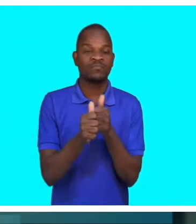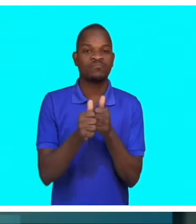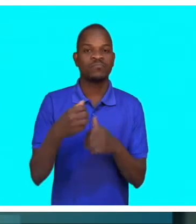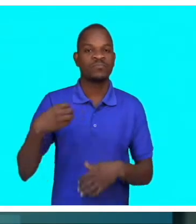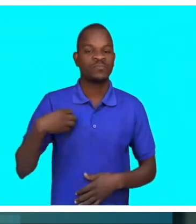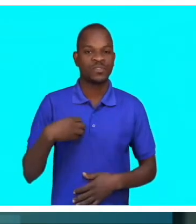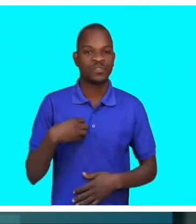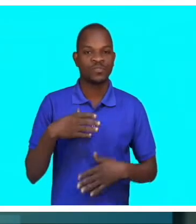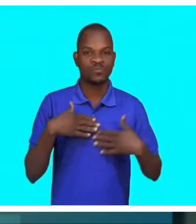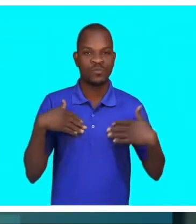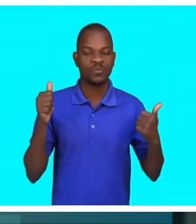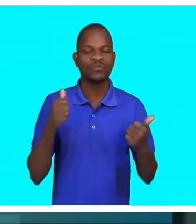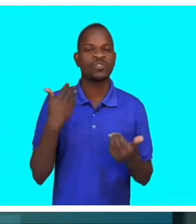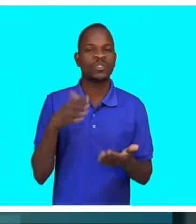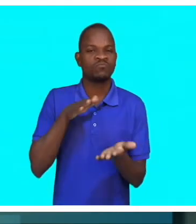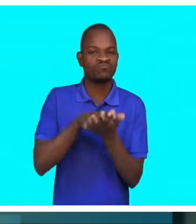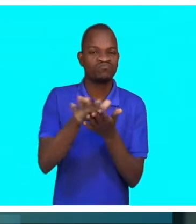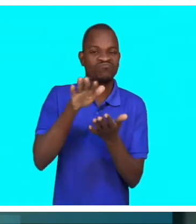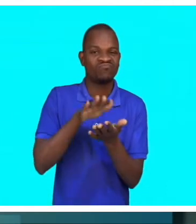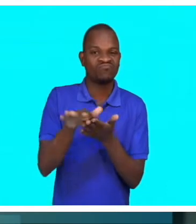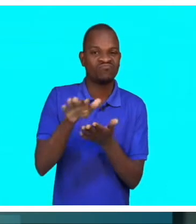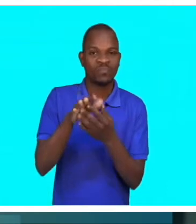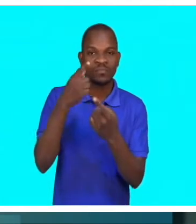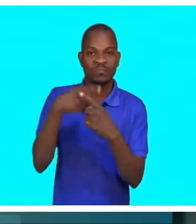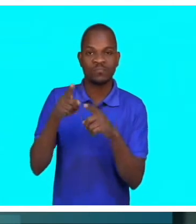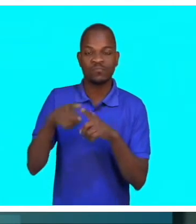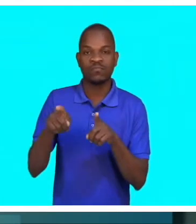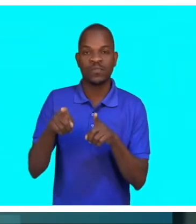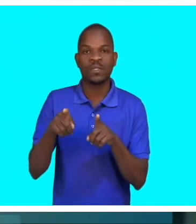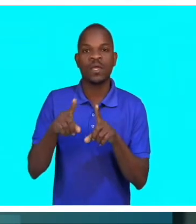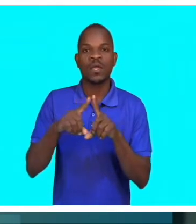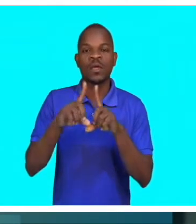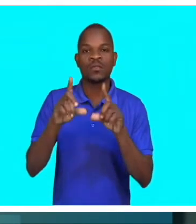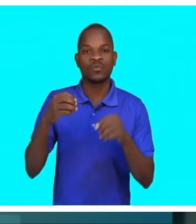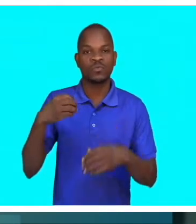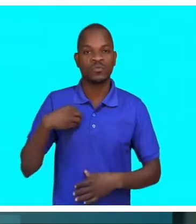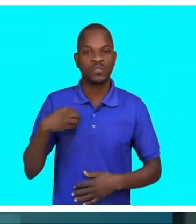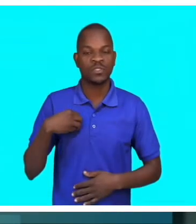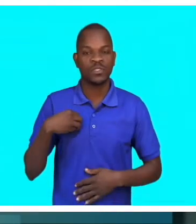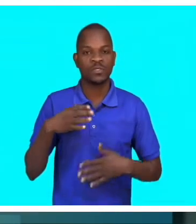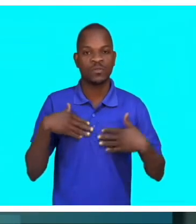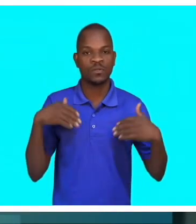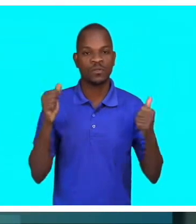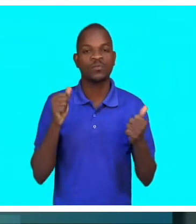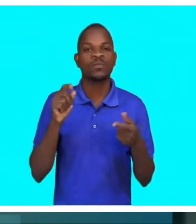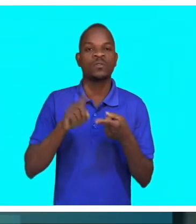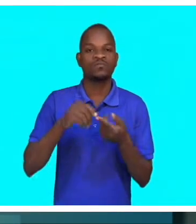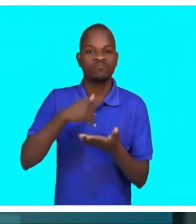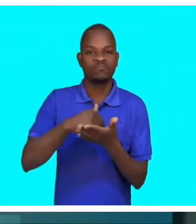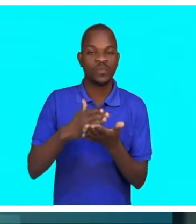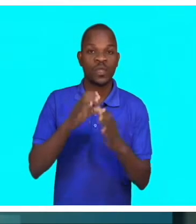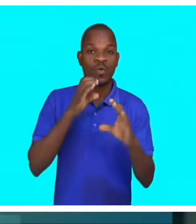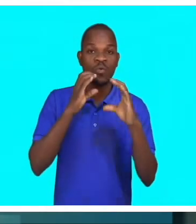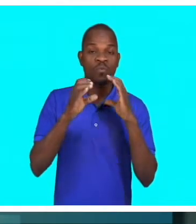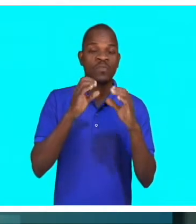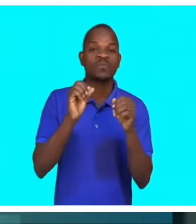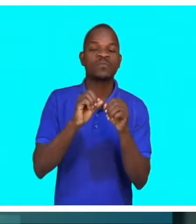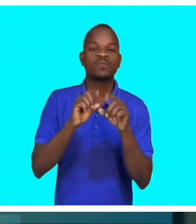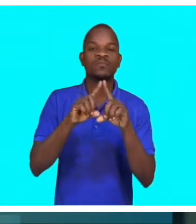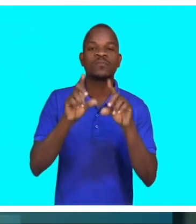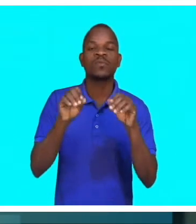que deu-nos a conhecer aqueles que são espaços que o Ministério, especificamente o Gabinete de Comunicação, está